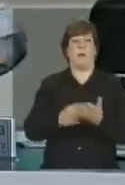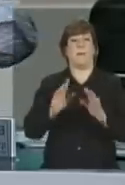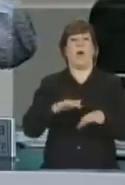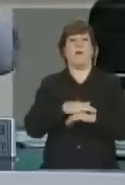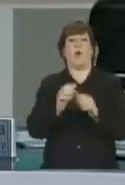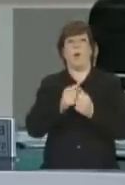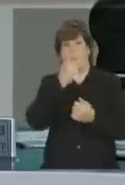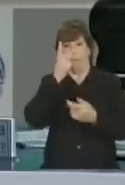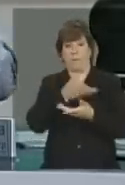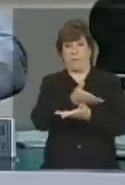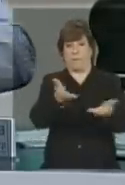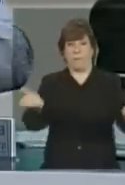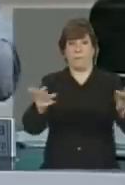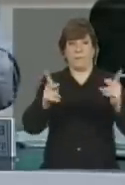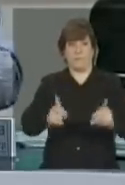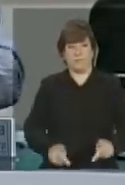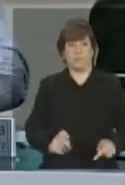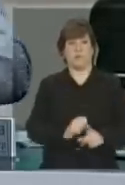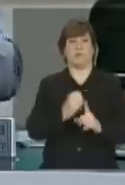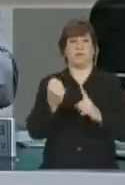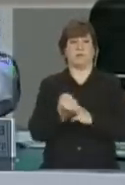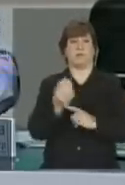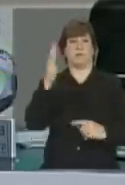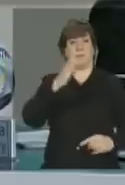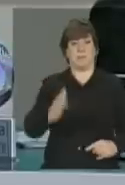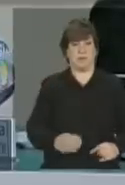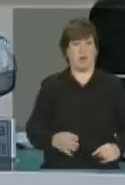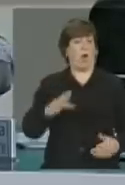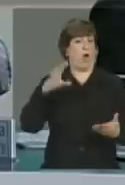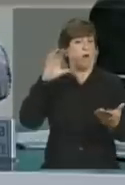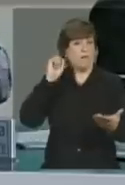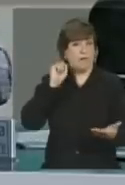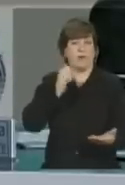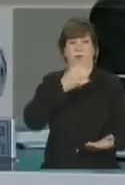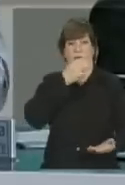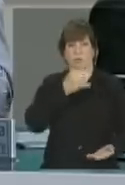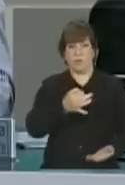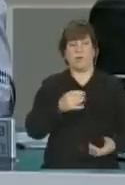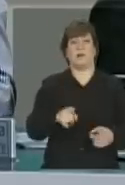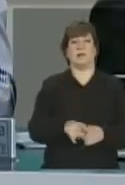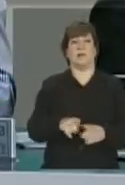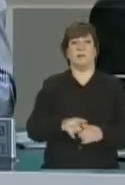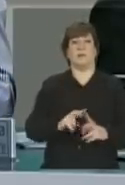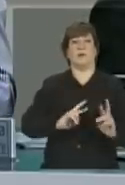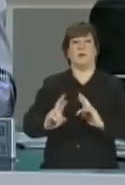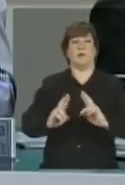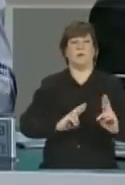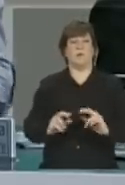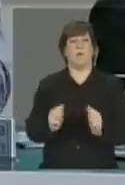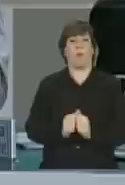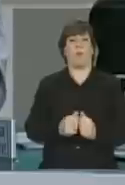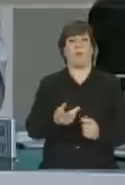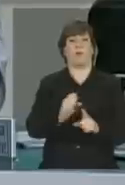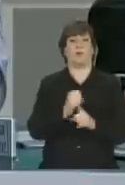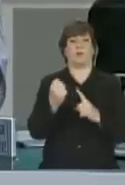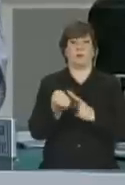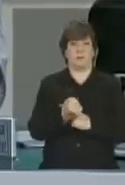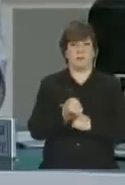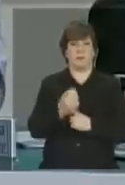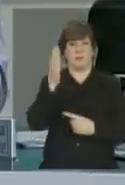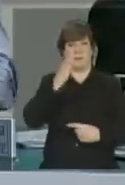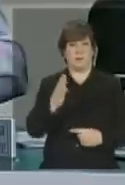brasileira, para ouvir e responder e ter interlocução em relação às teses que a sociedade brasileira tem colocado, a favor ou